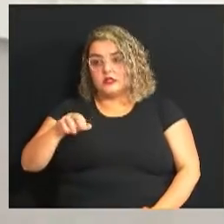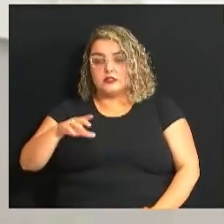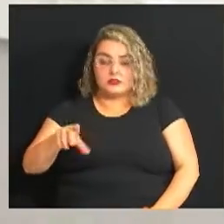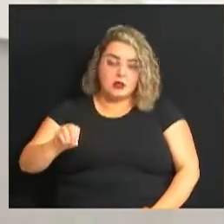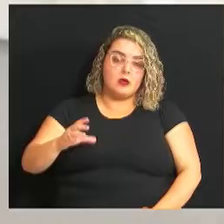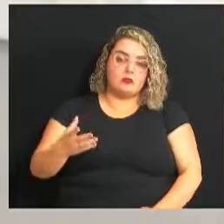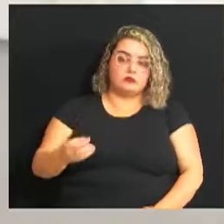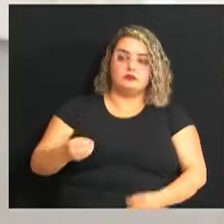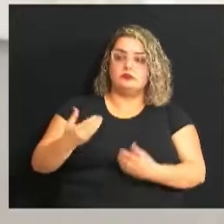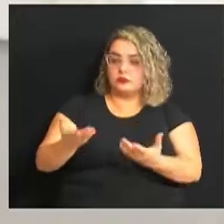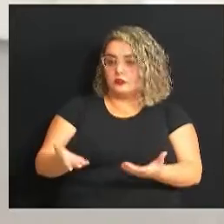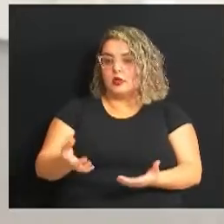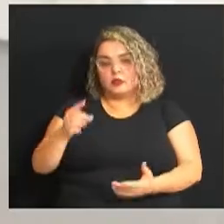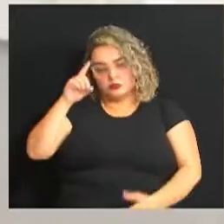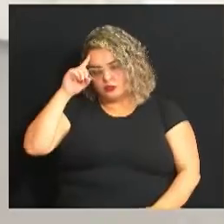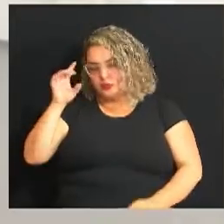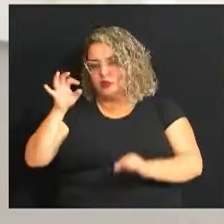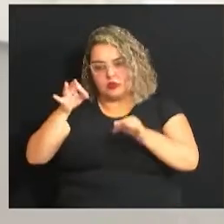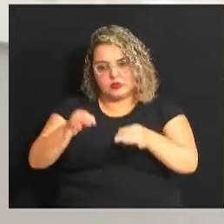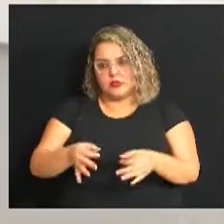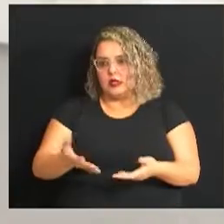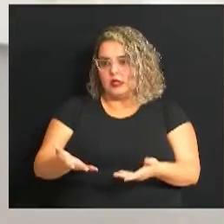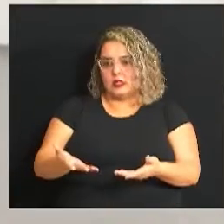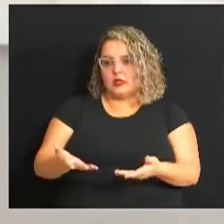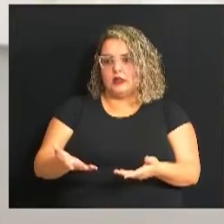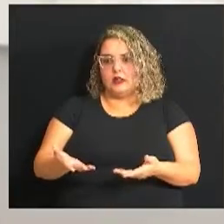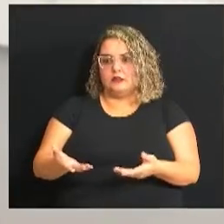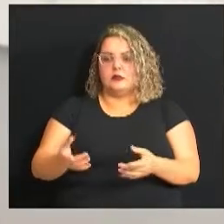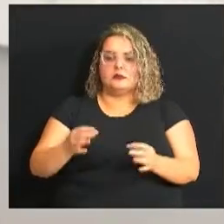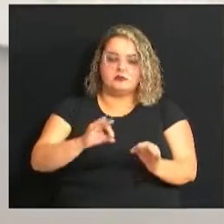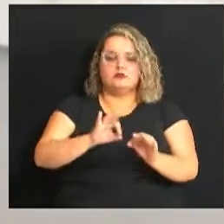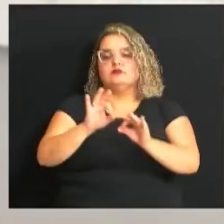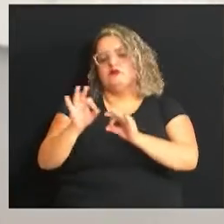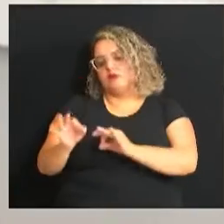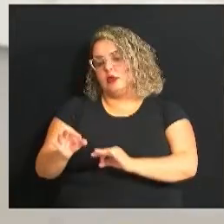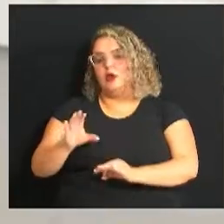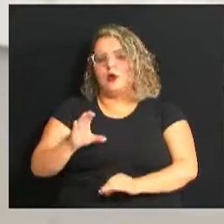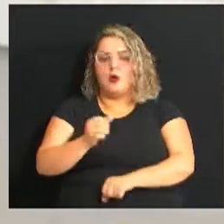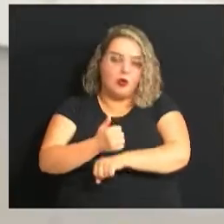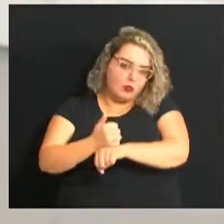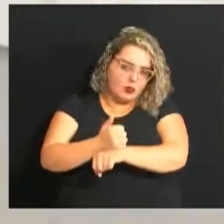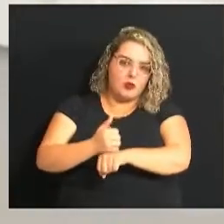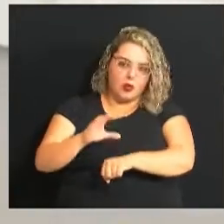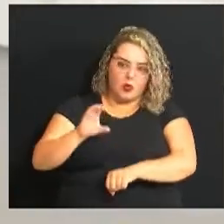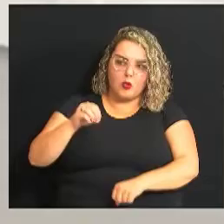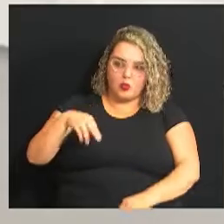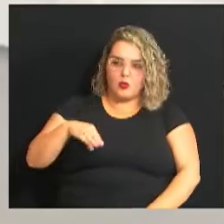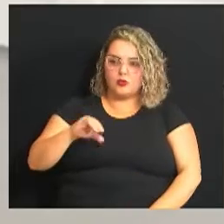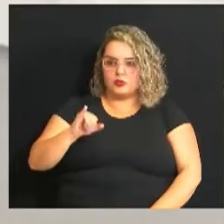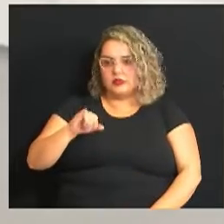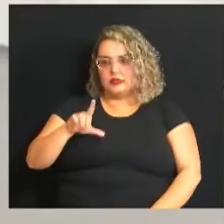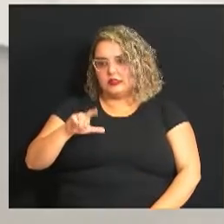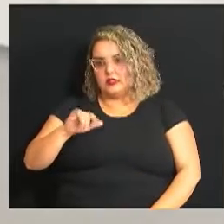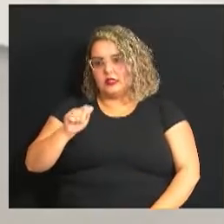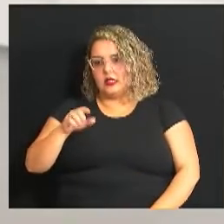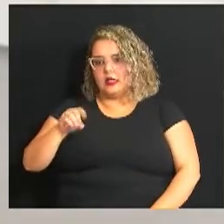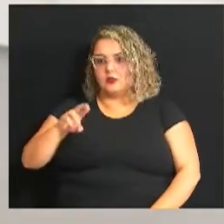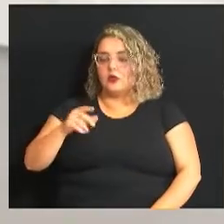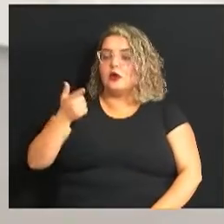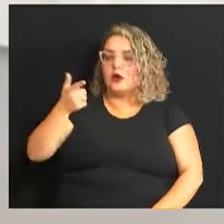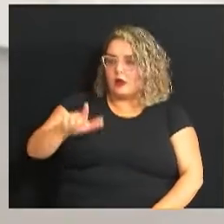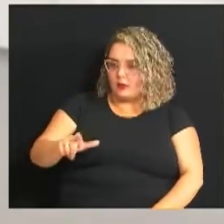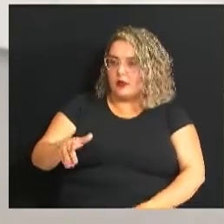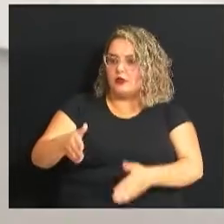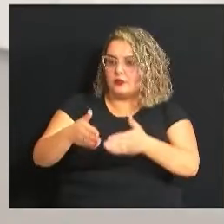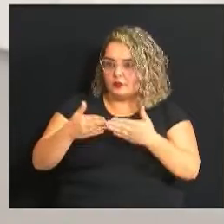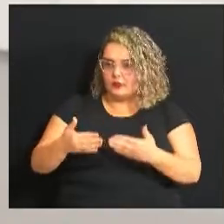na data designada, então, ela será ali acompanhada por um conciliador para buscar a solução desse conflito. Repete pra gente, por favor, então,